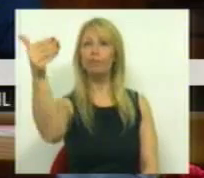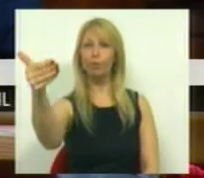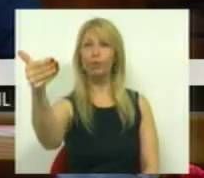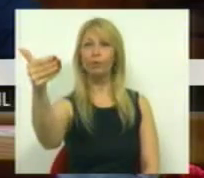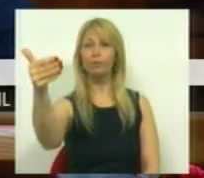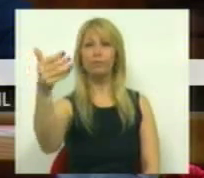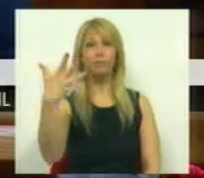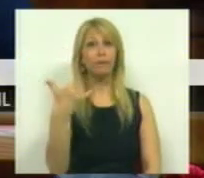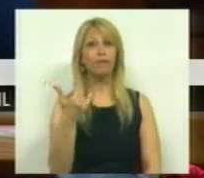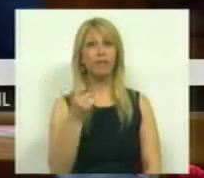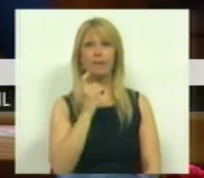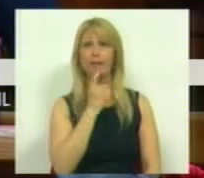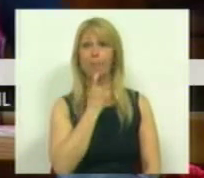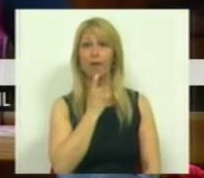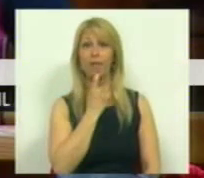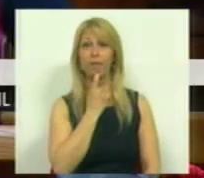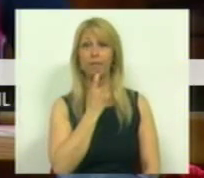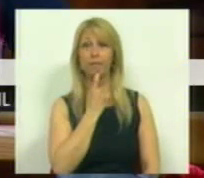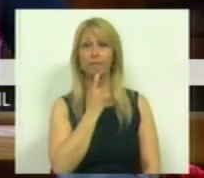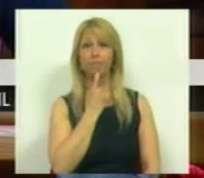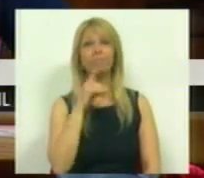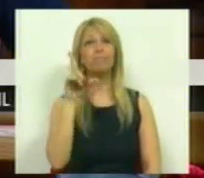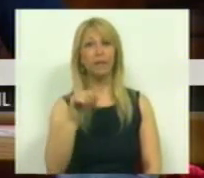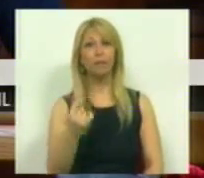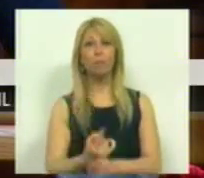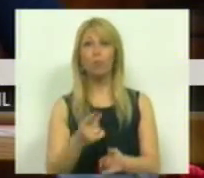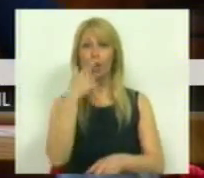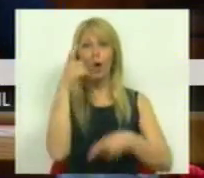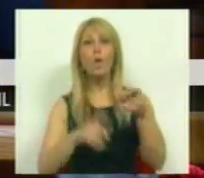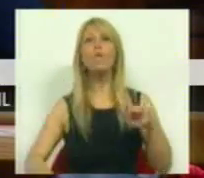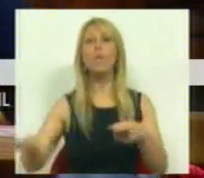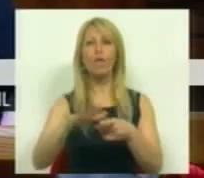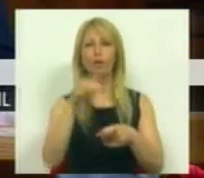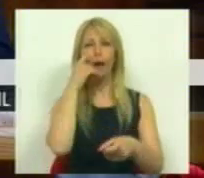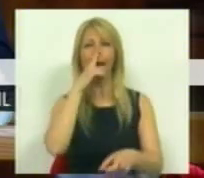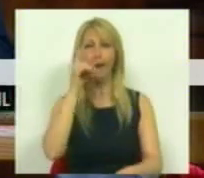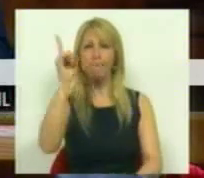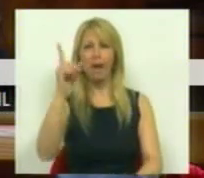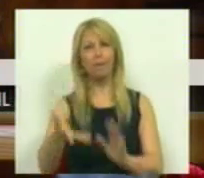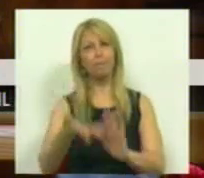pelo 25 de Abril e porque o povo é quem mais ordena.